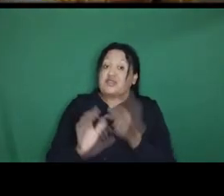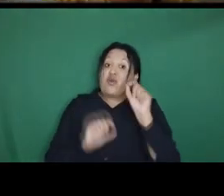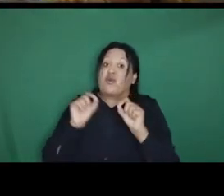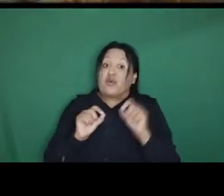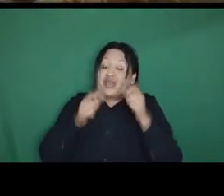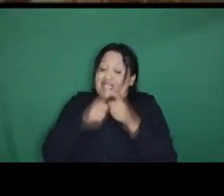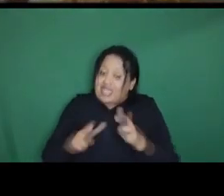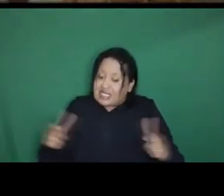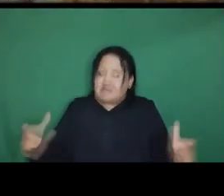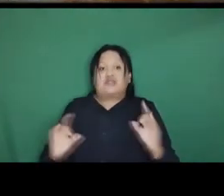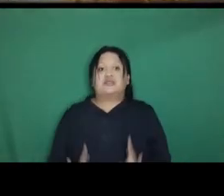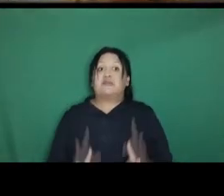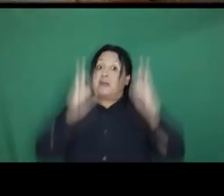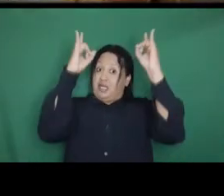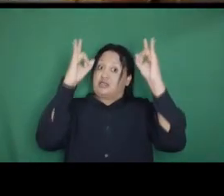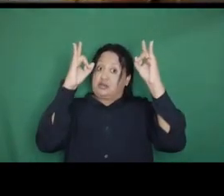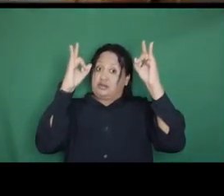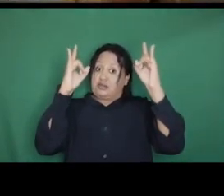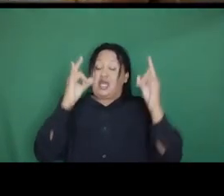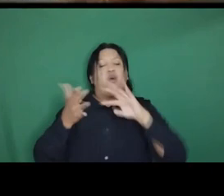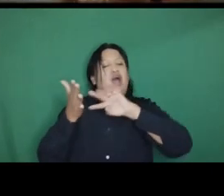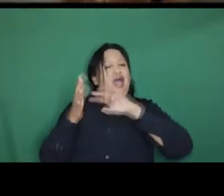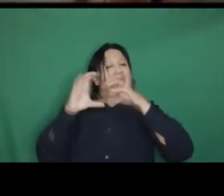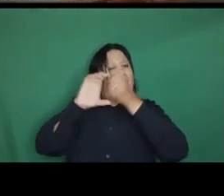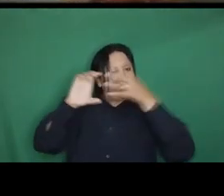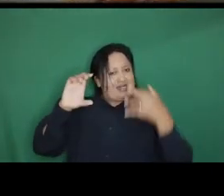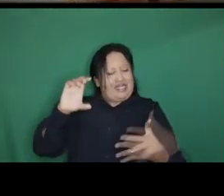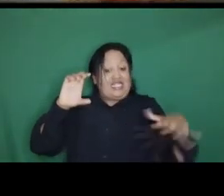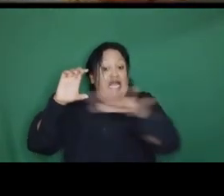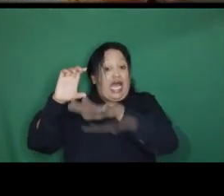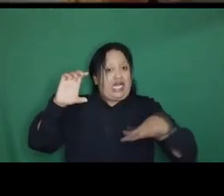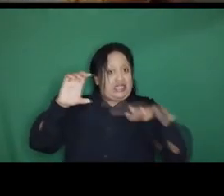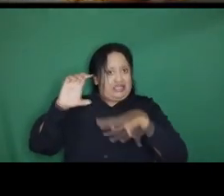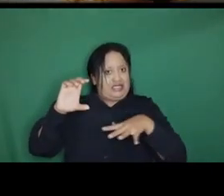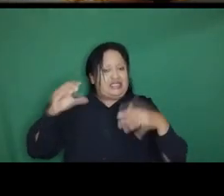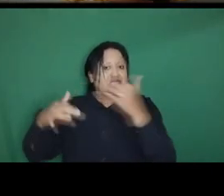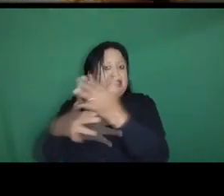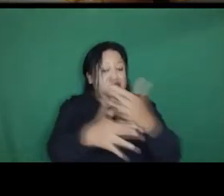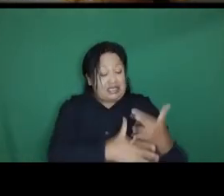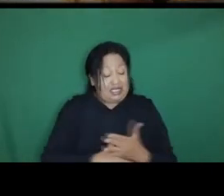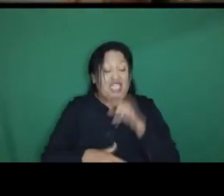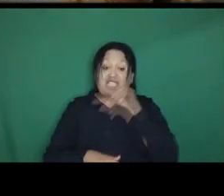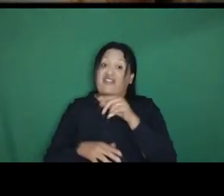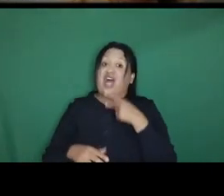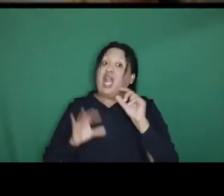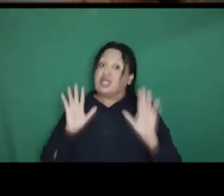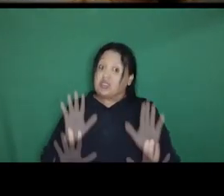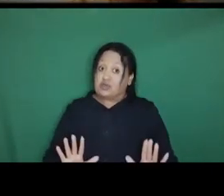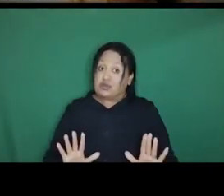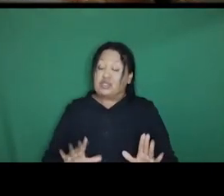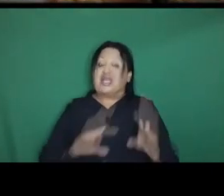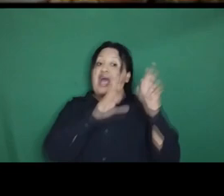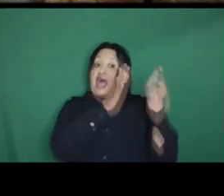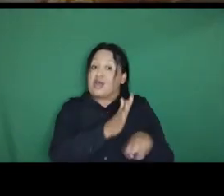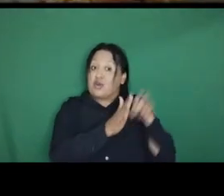múltiplos pavimentos ou seja crescimento de prédios que é uma característica de áreas urbanas né e a gente tá falando